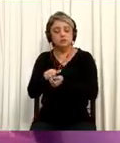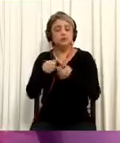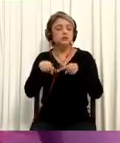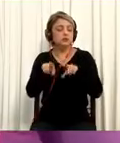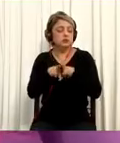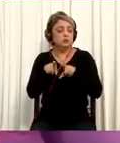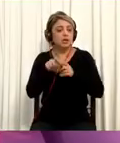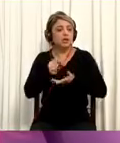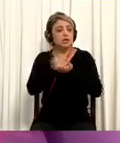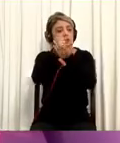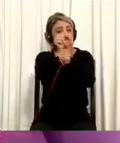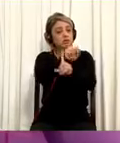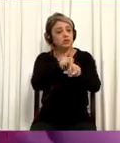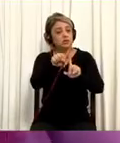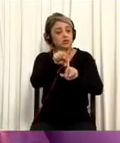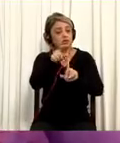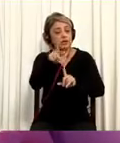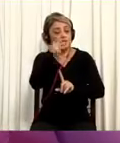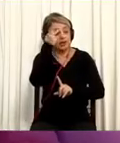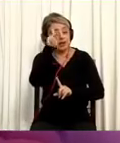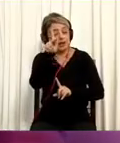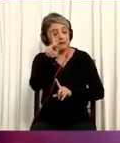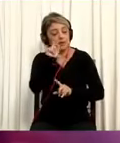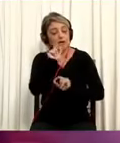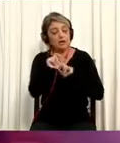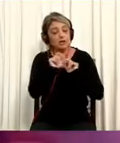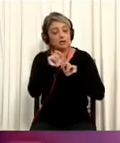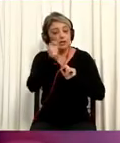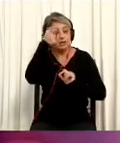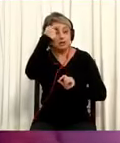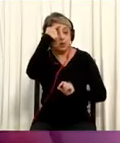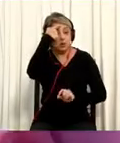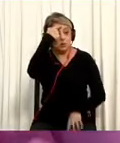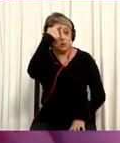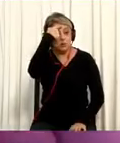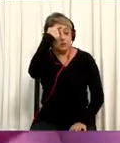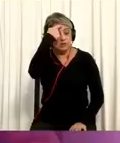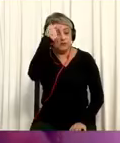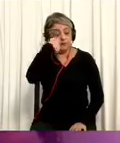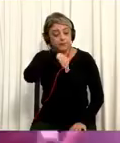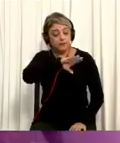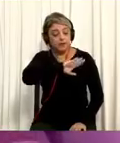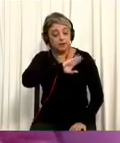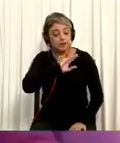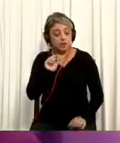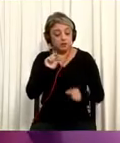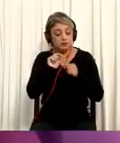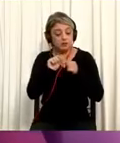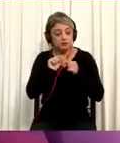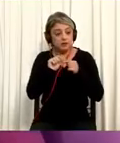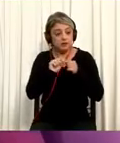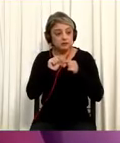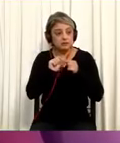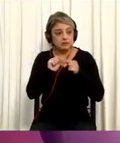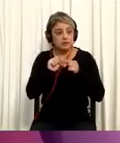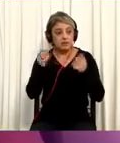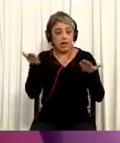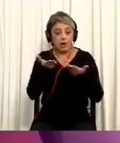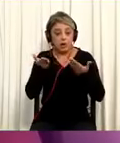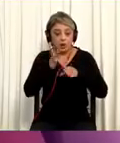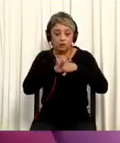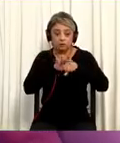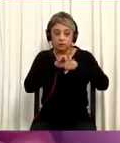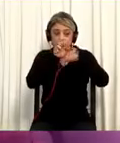a solidariedade, ela parte do princípio dessa consciência, que nós estamos fazendo algo nesse momento de